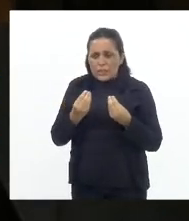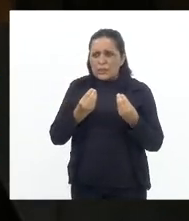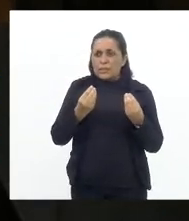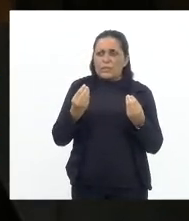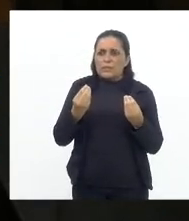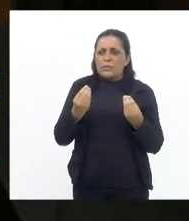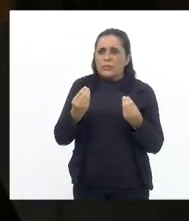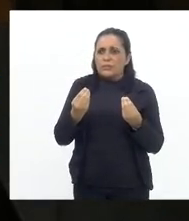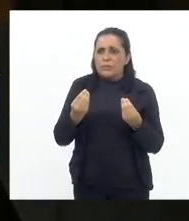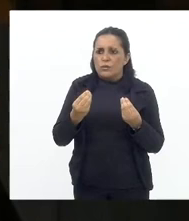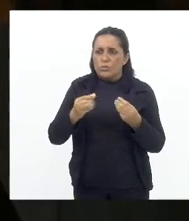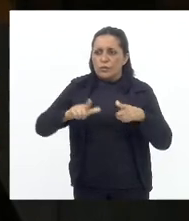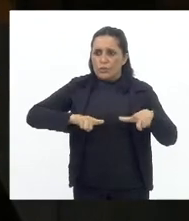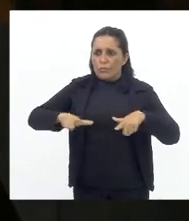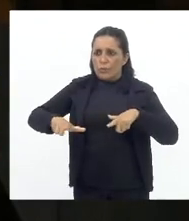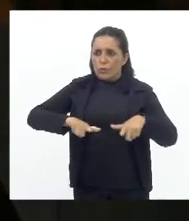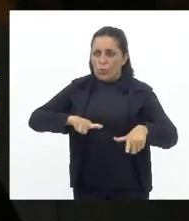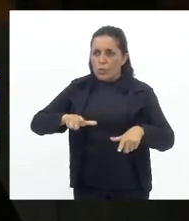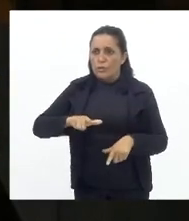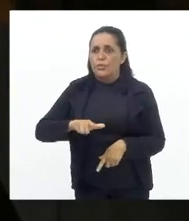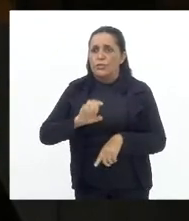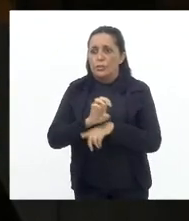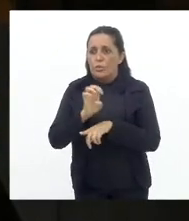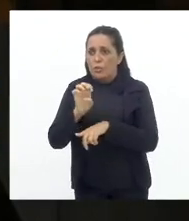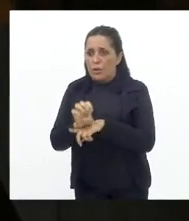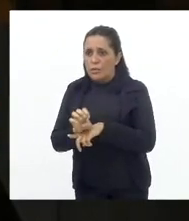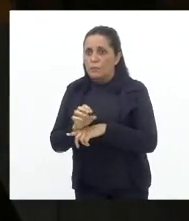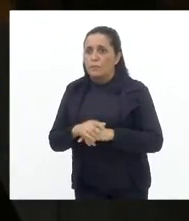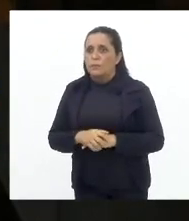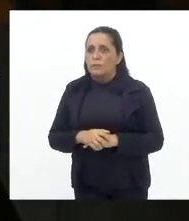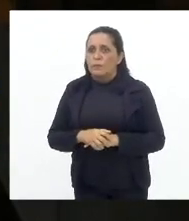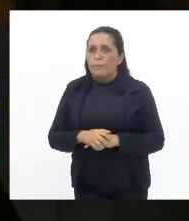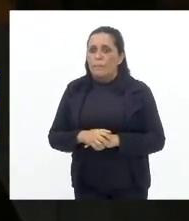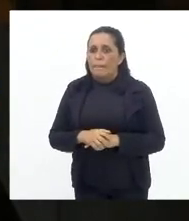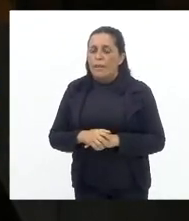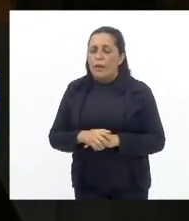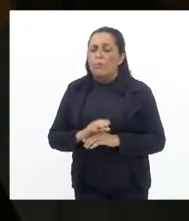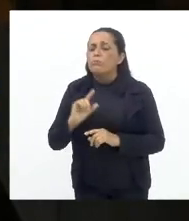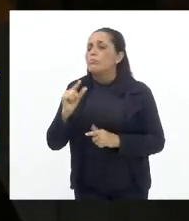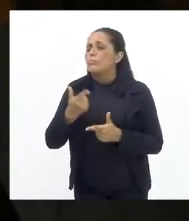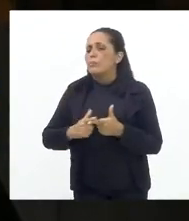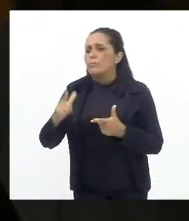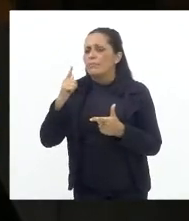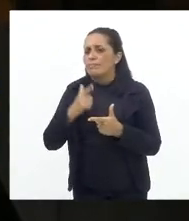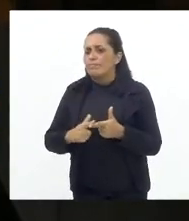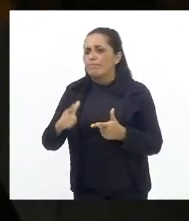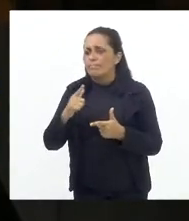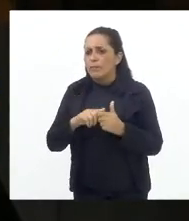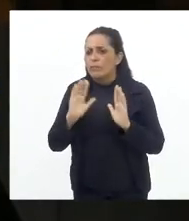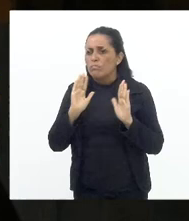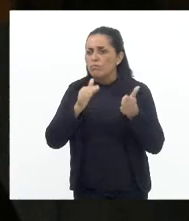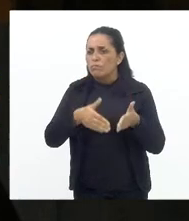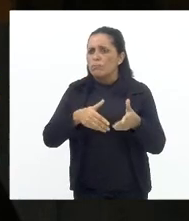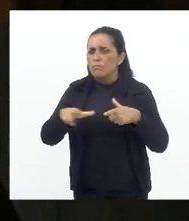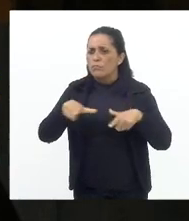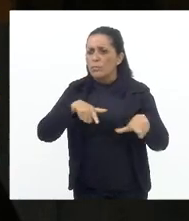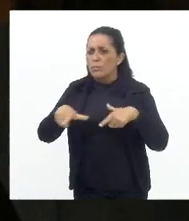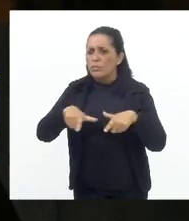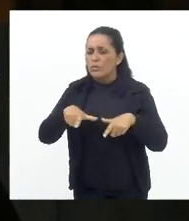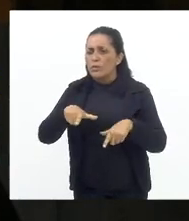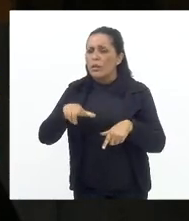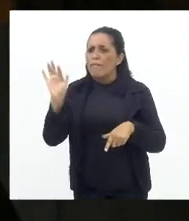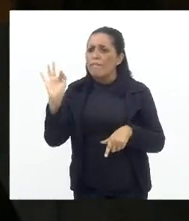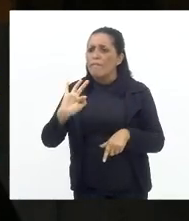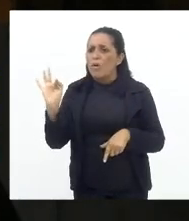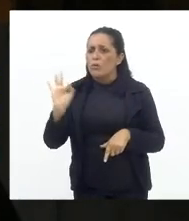o aliado nessa pauta diria é que a situação específica dos Servidores das nossas universidades